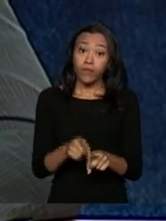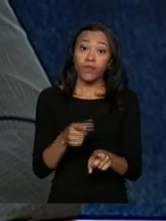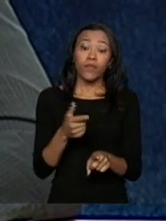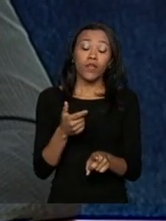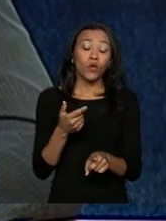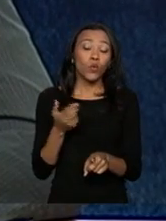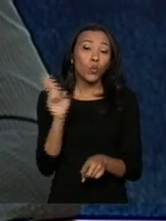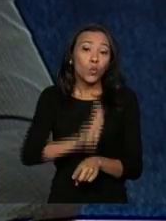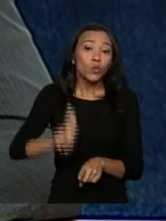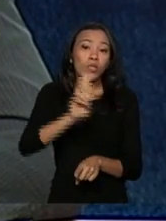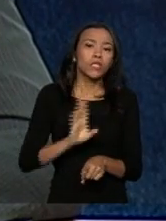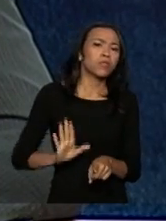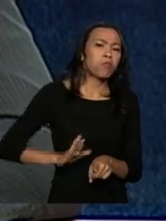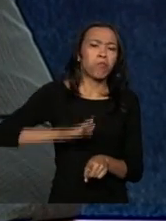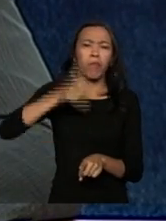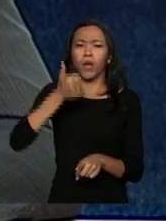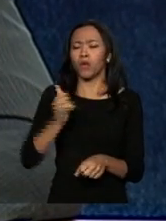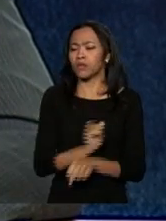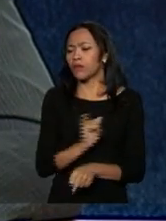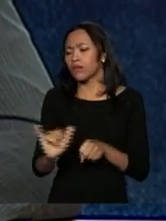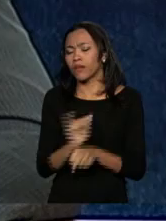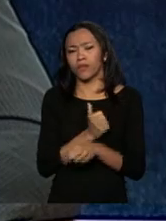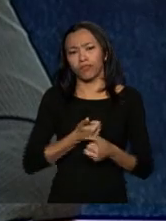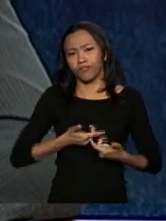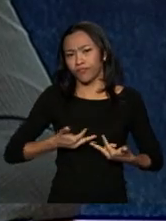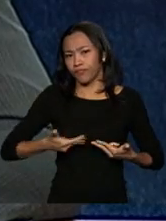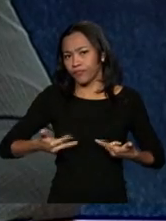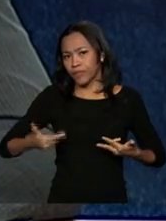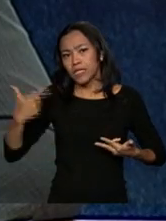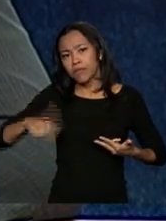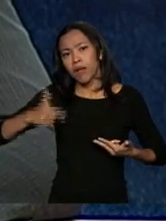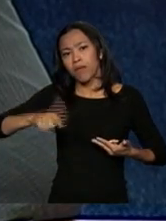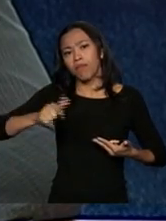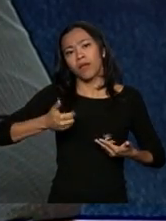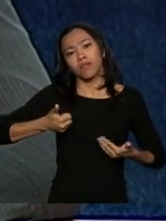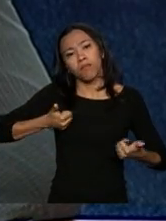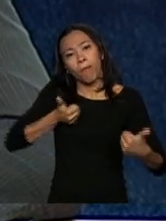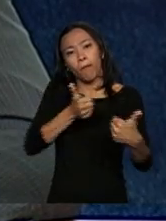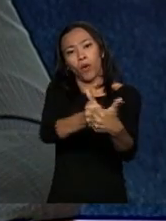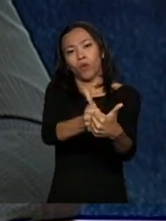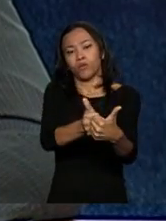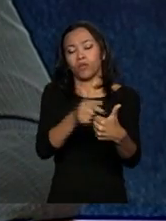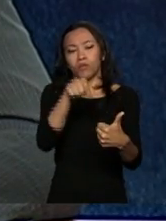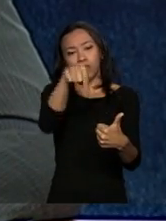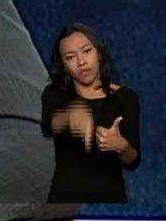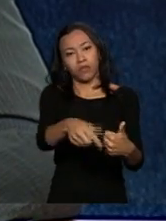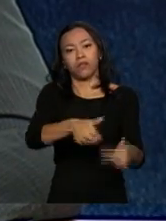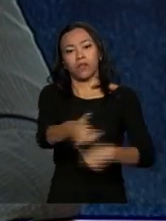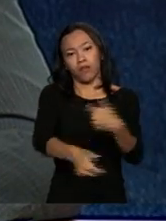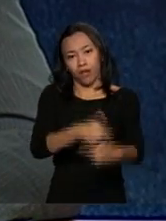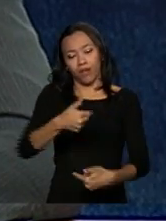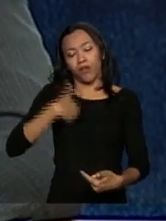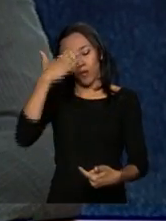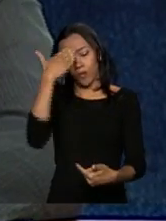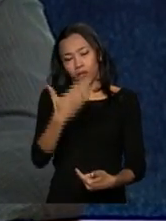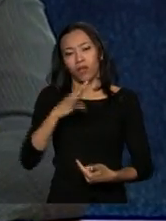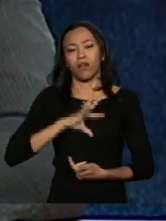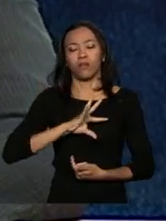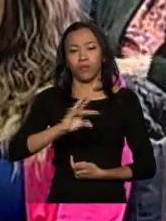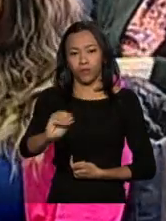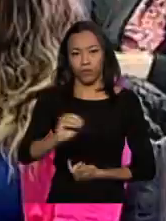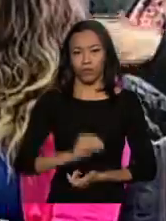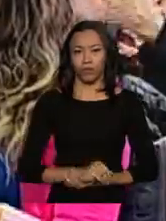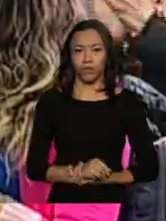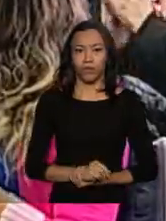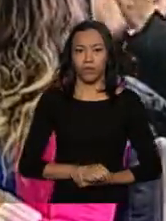melhores recursos para estar cada vez mais próximos desse tipo de de iniciativa muito obrig Obrigado a